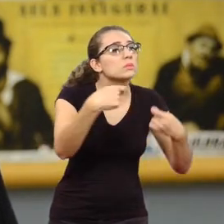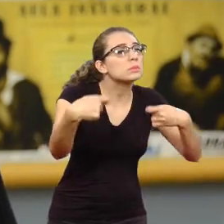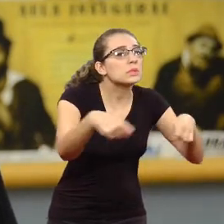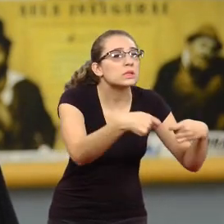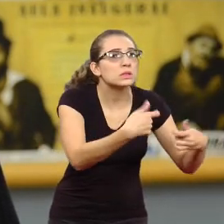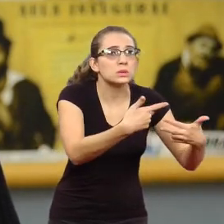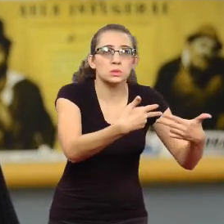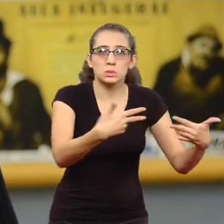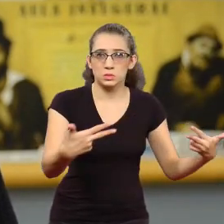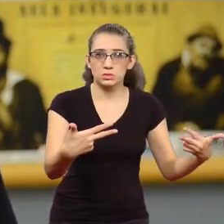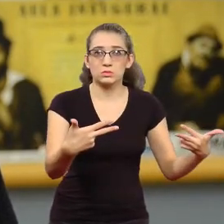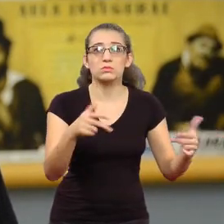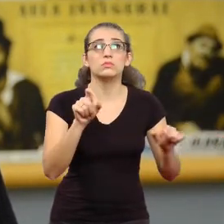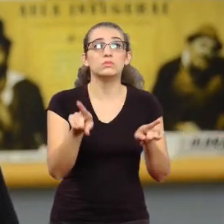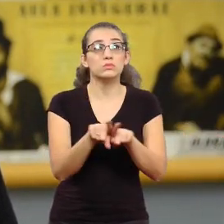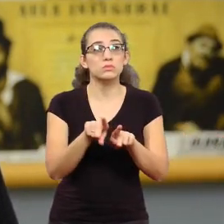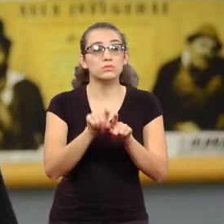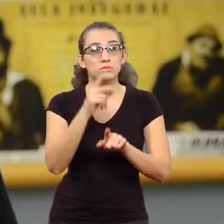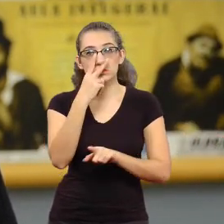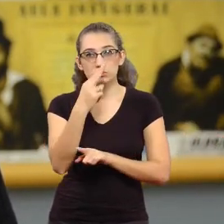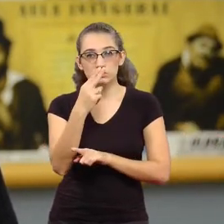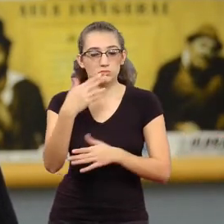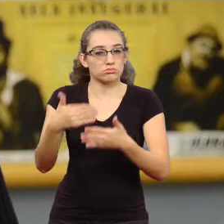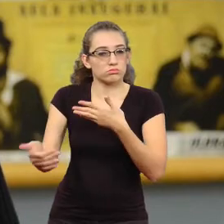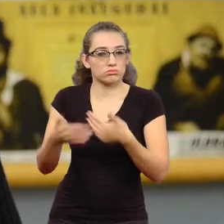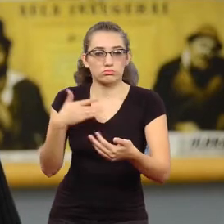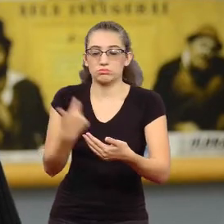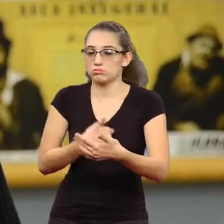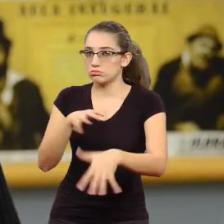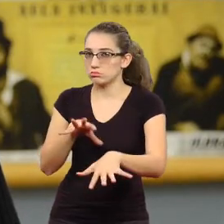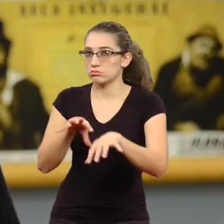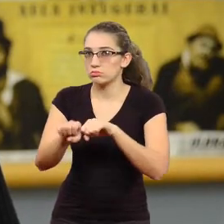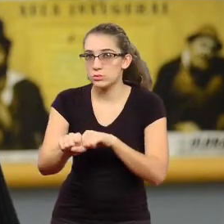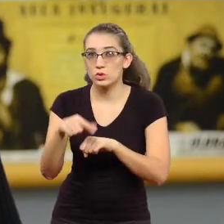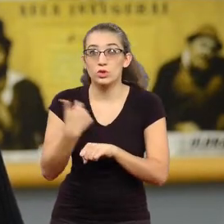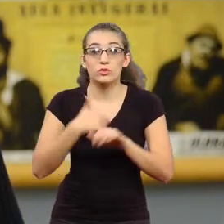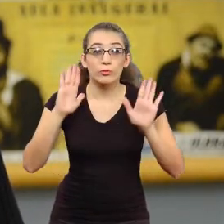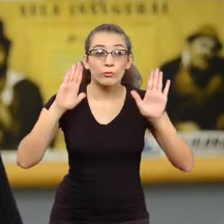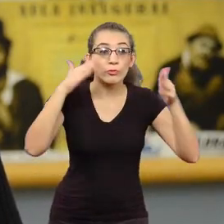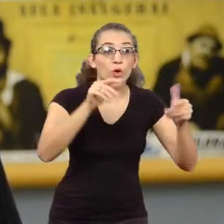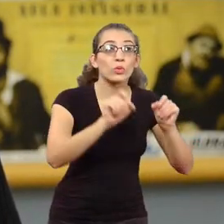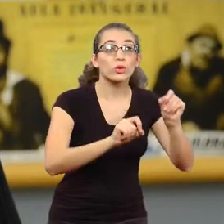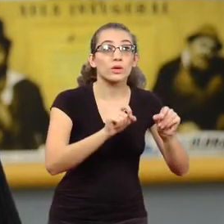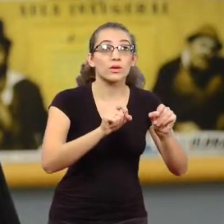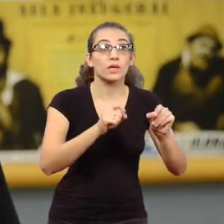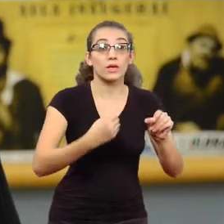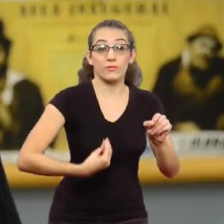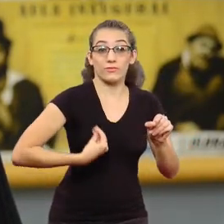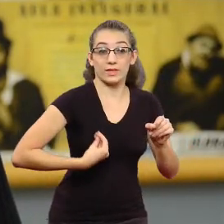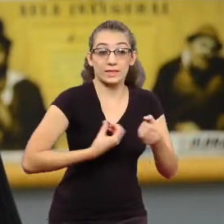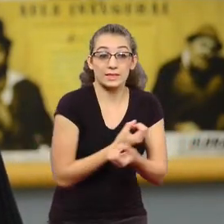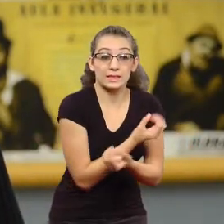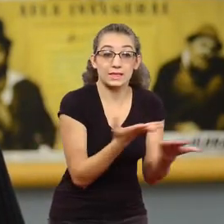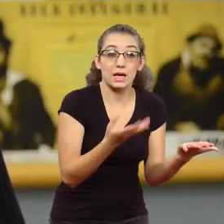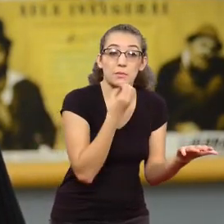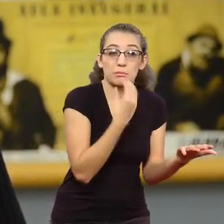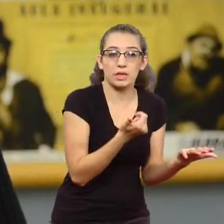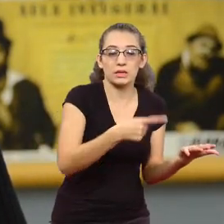entender principalmente que, independente da formação que tenha, nós trabalhamos pela vida e para a